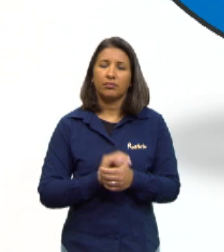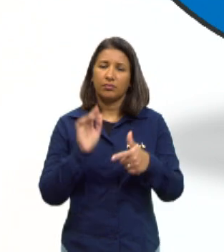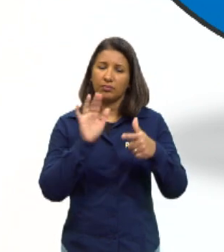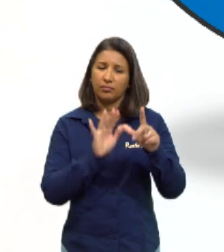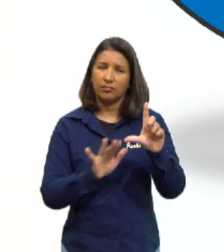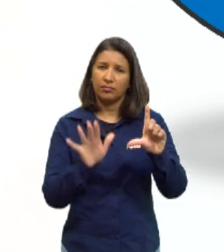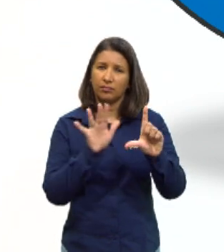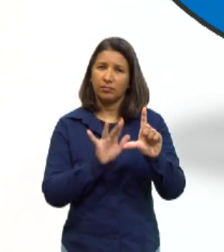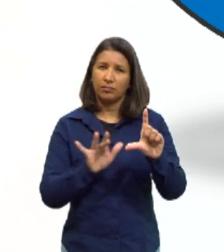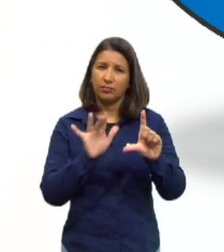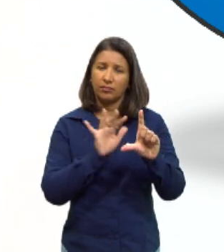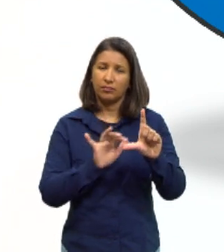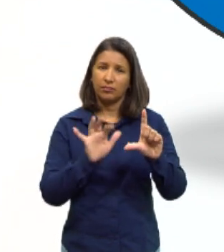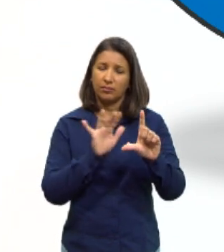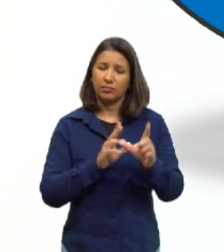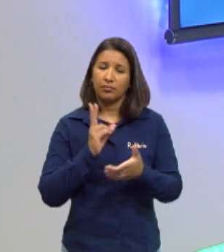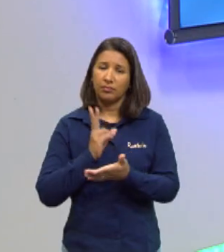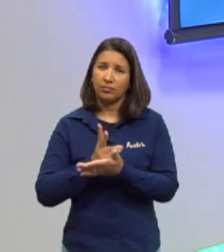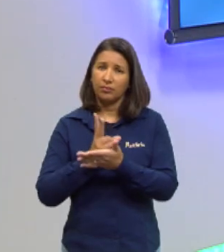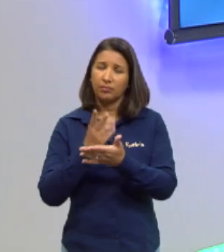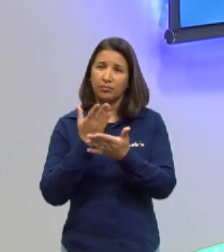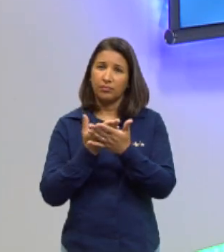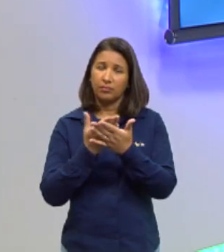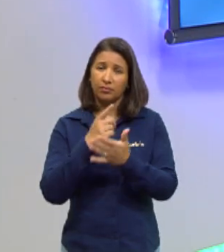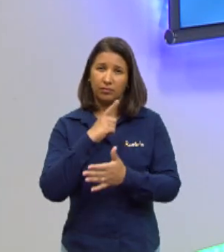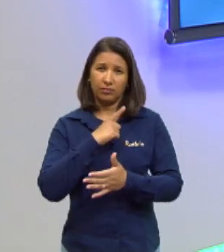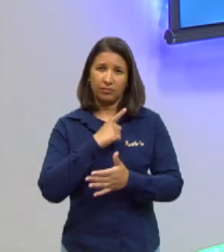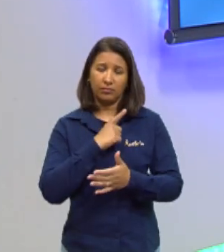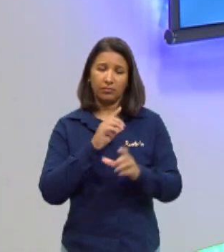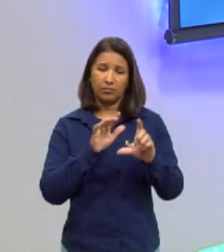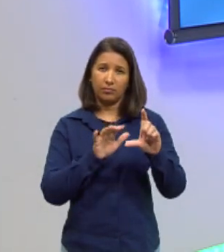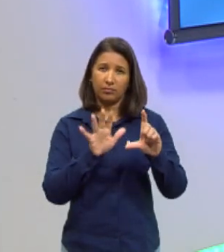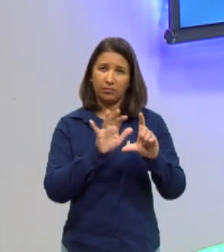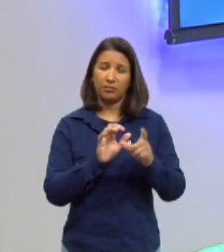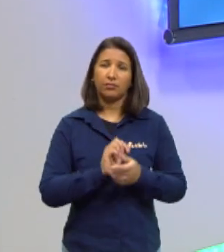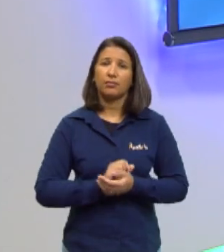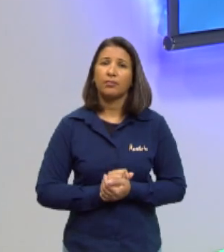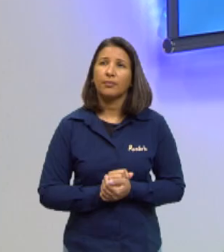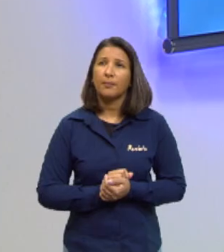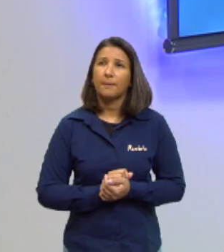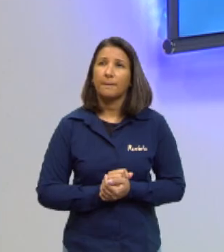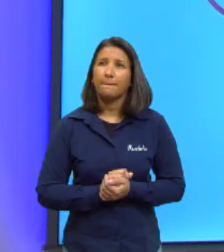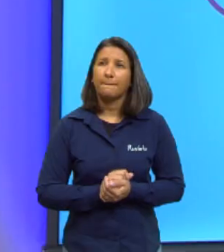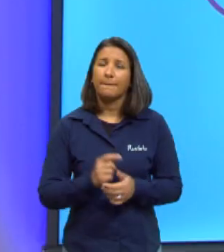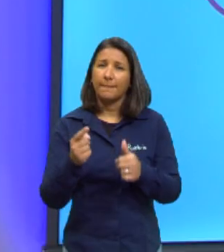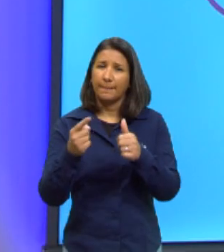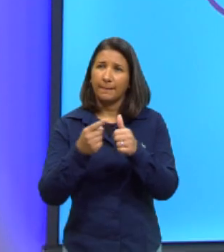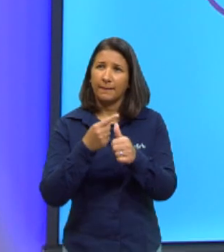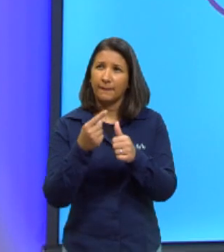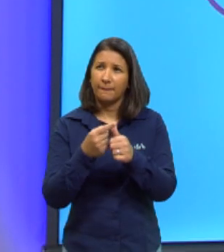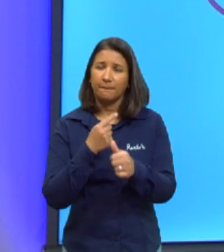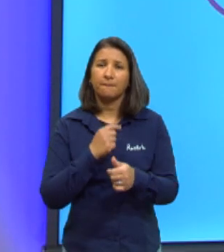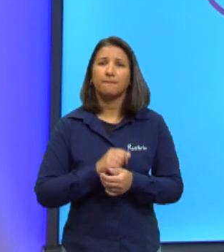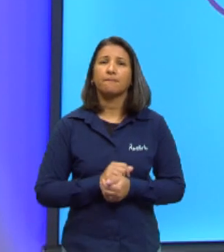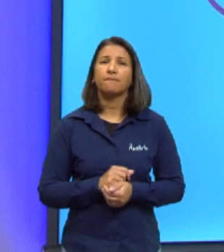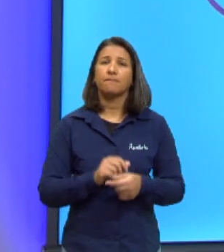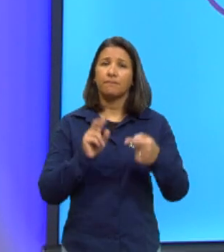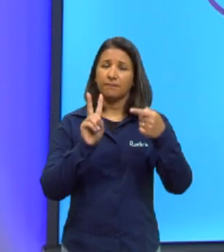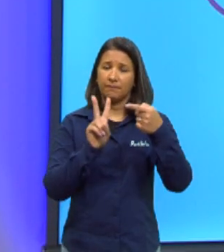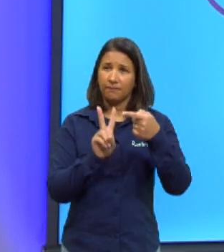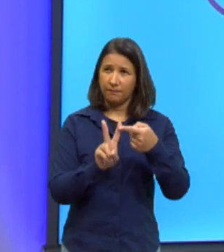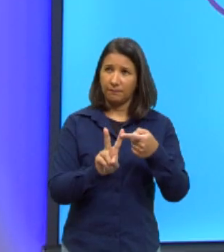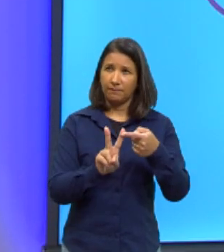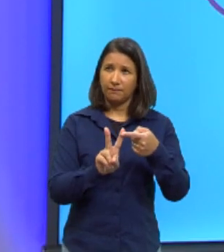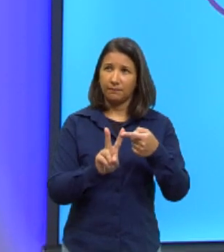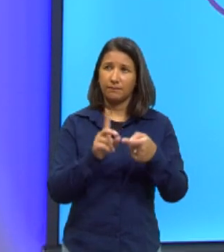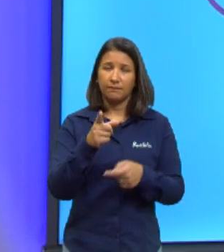aqui que vai nos acompanhar agora nas nossas aulas. Então, nessa primeira situação aqui, o que que eu tenho? Raiz quadrada